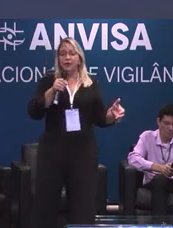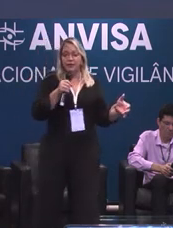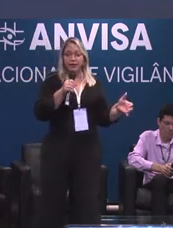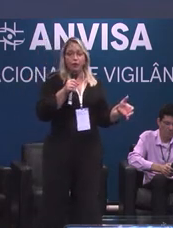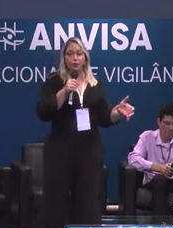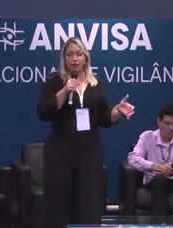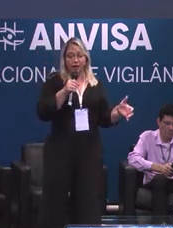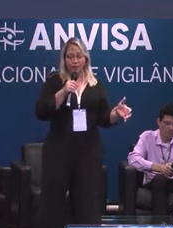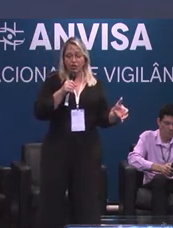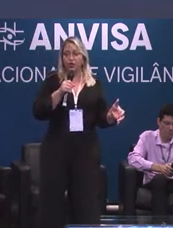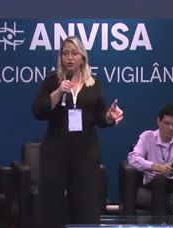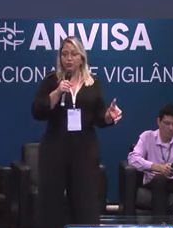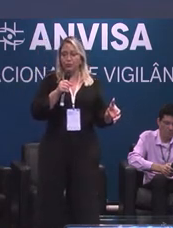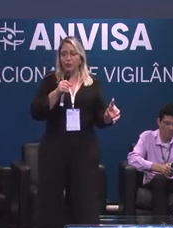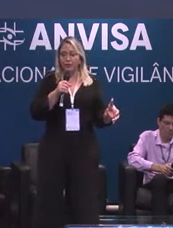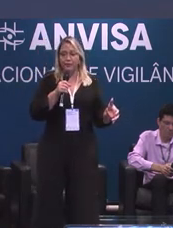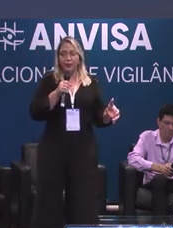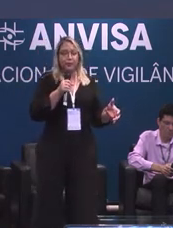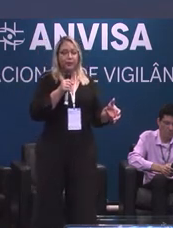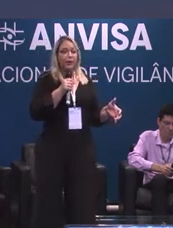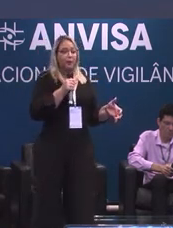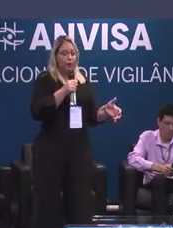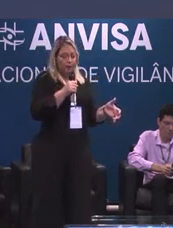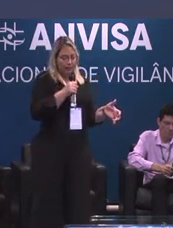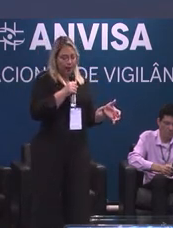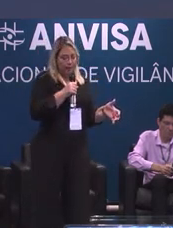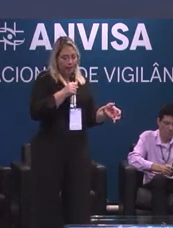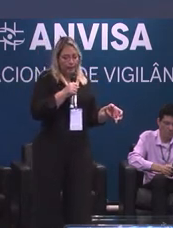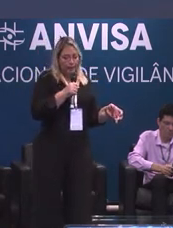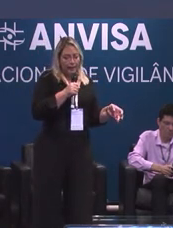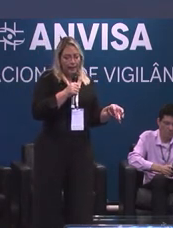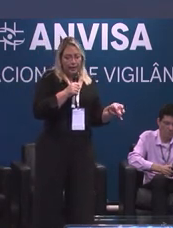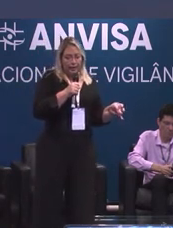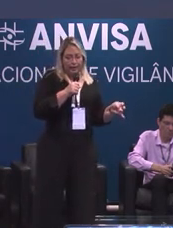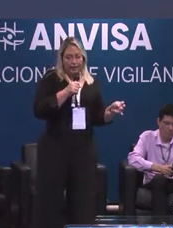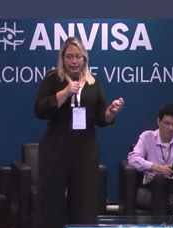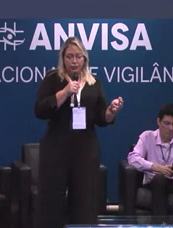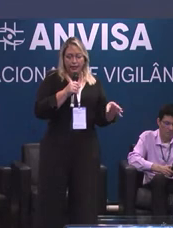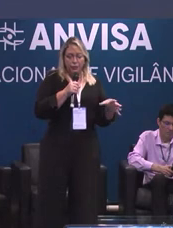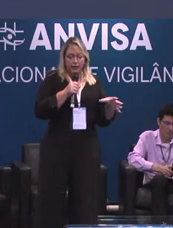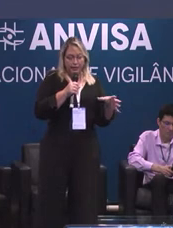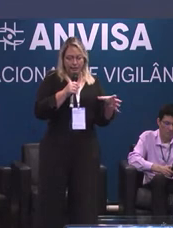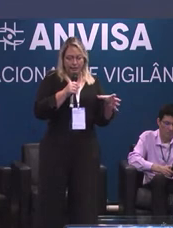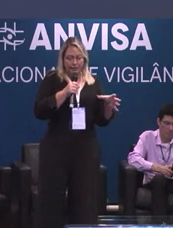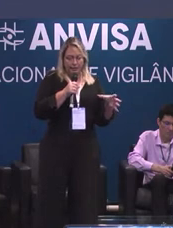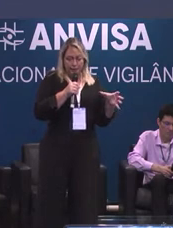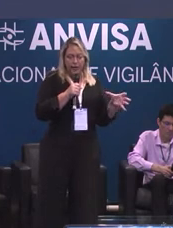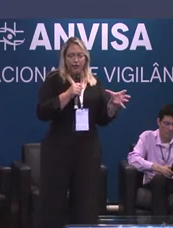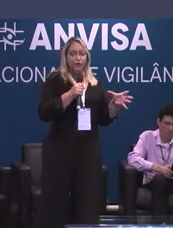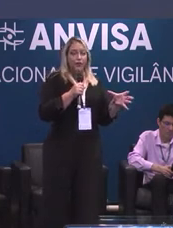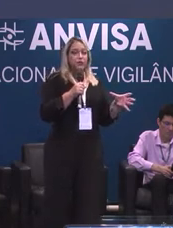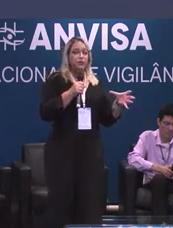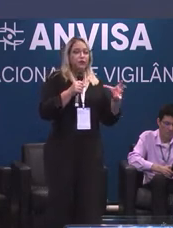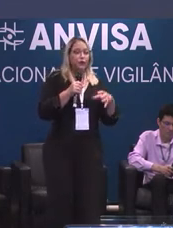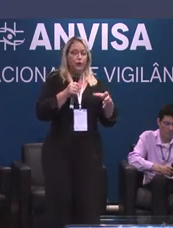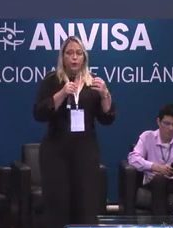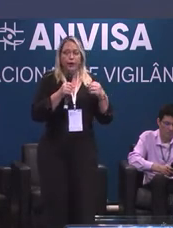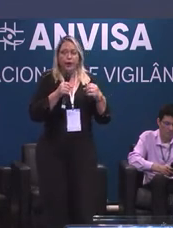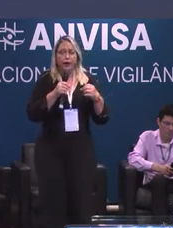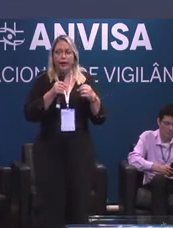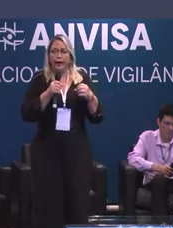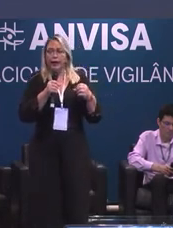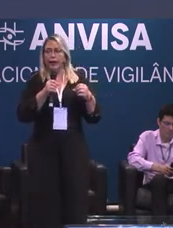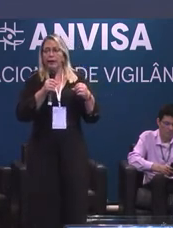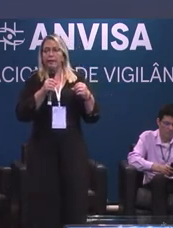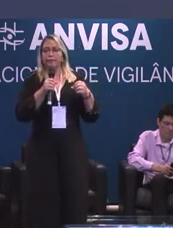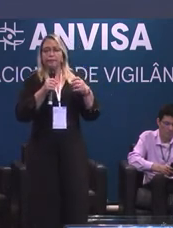isso era comunicação e gestão do conhecimento. Pode passar. Então, dentro desses benefícios que foram